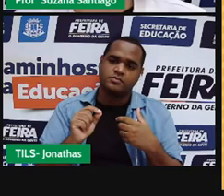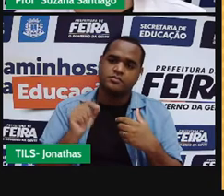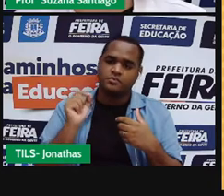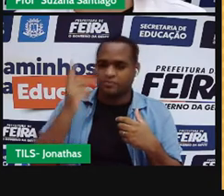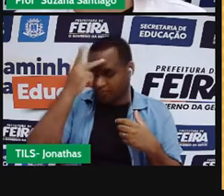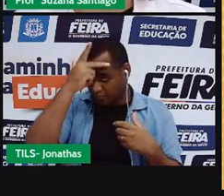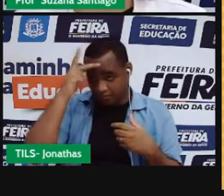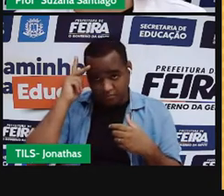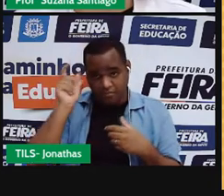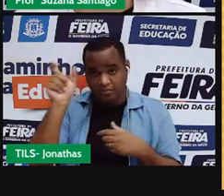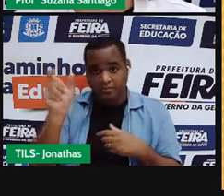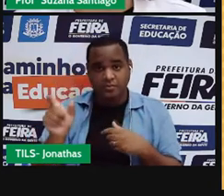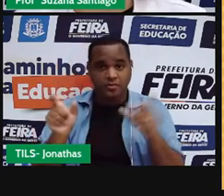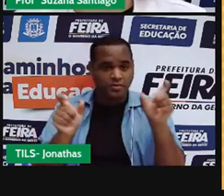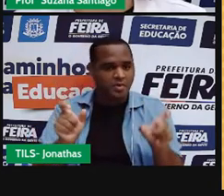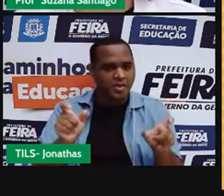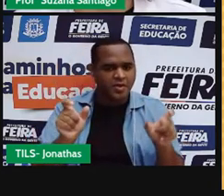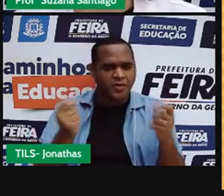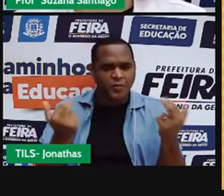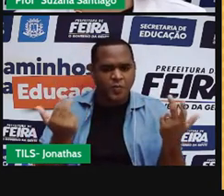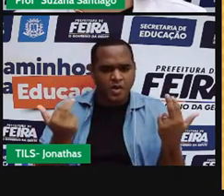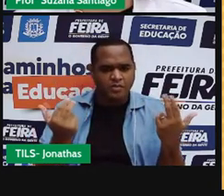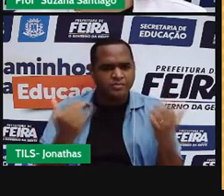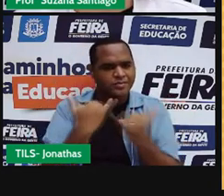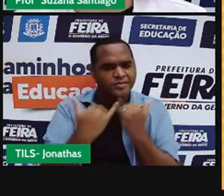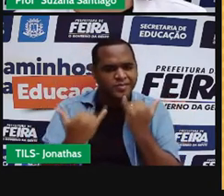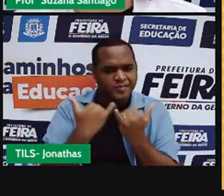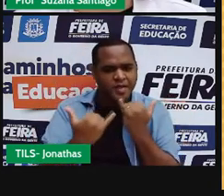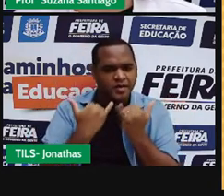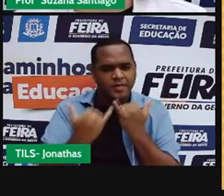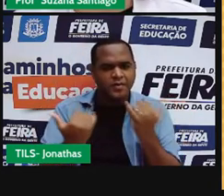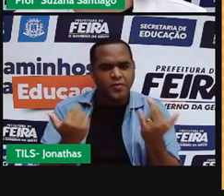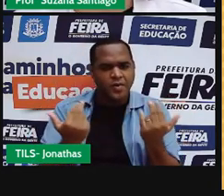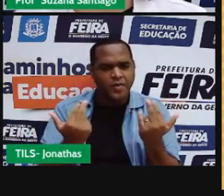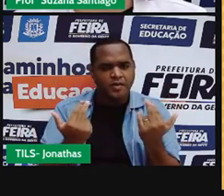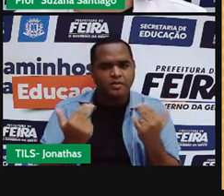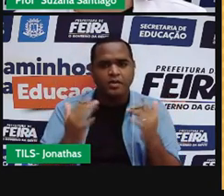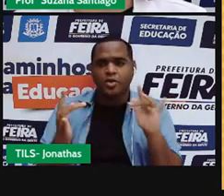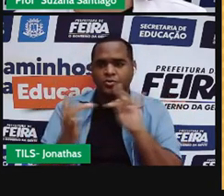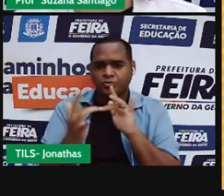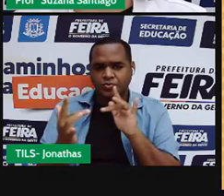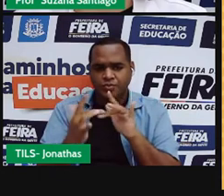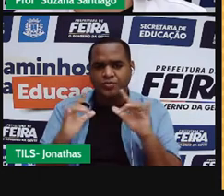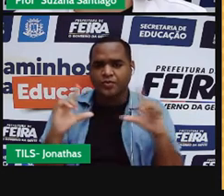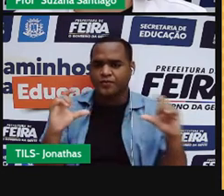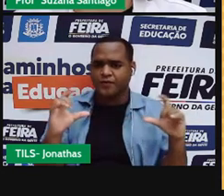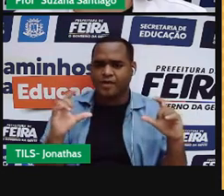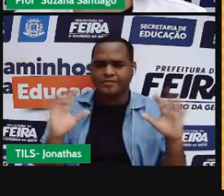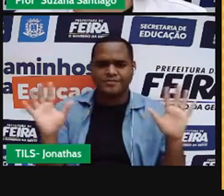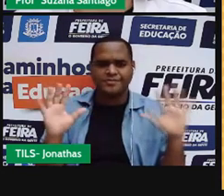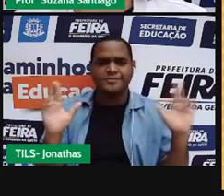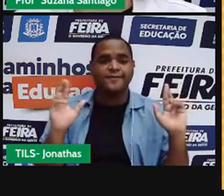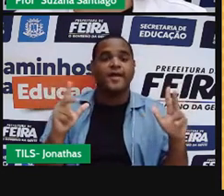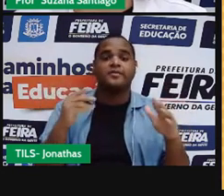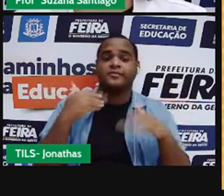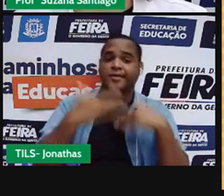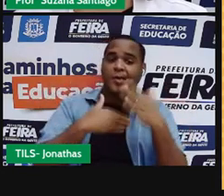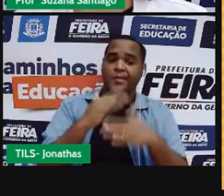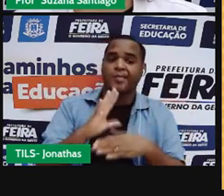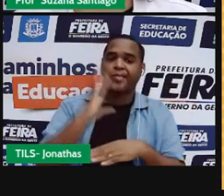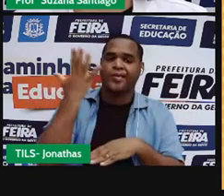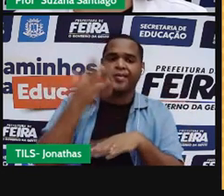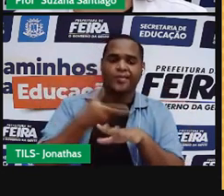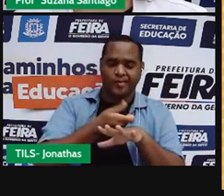não era a mesma que estava na foto das redes sociais que estava entrando em contato com ela. Só que aí já era tarde, né? Essa notícia já tinha